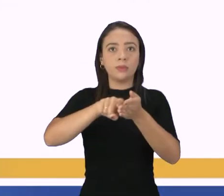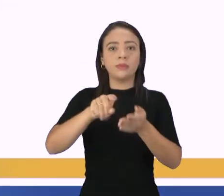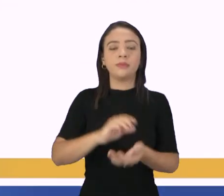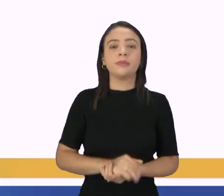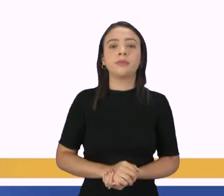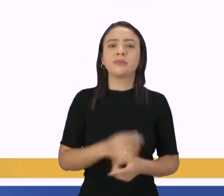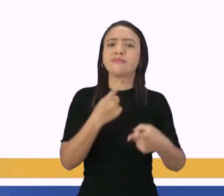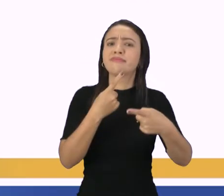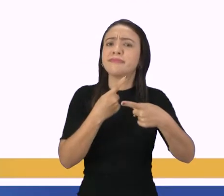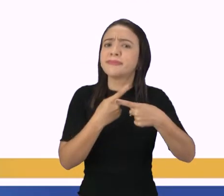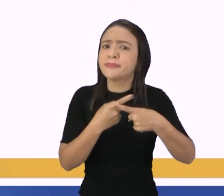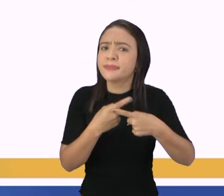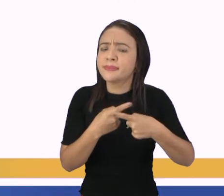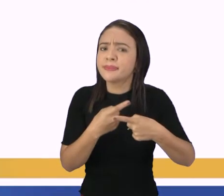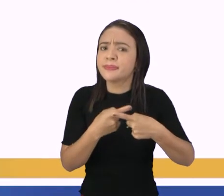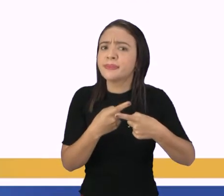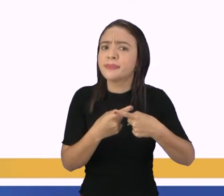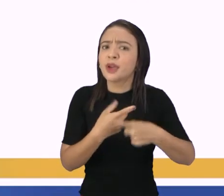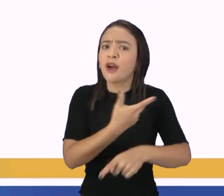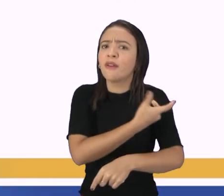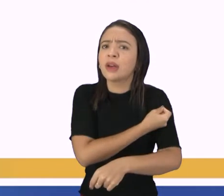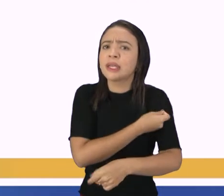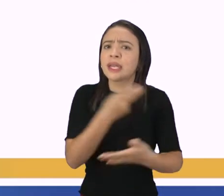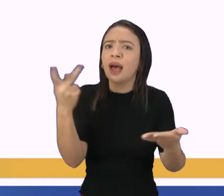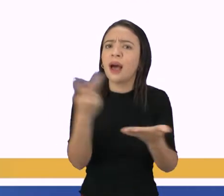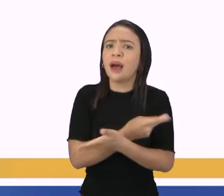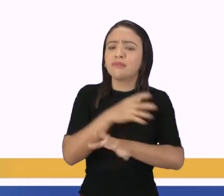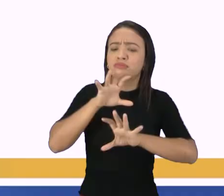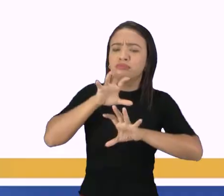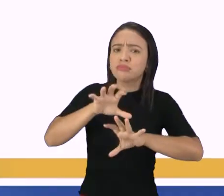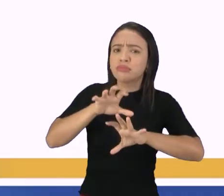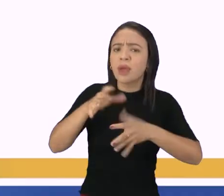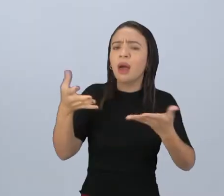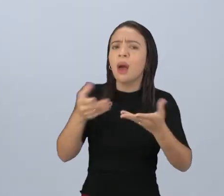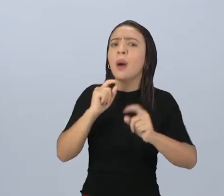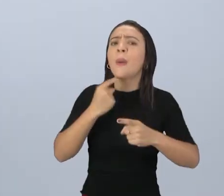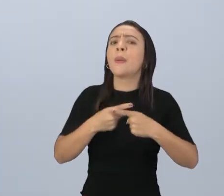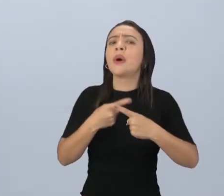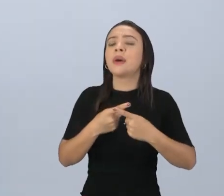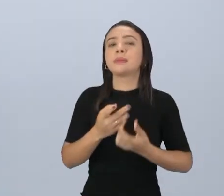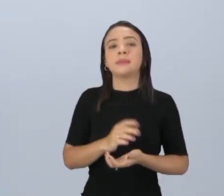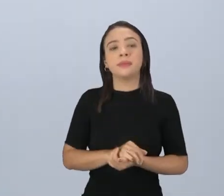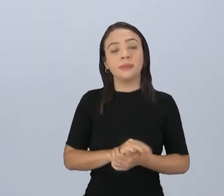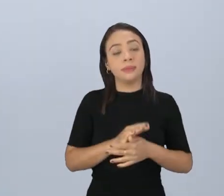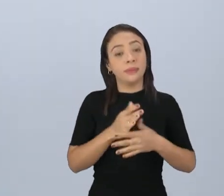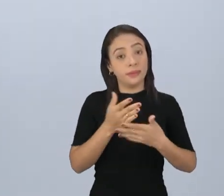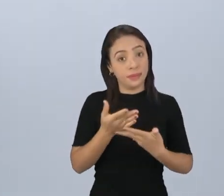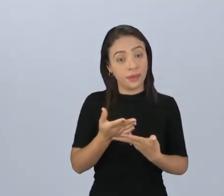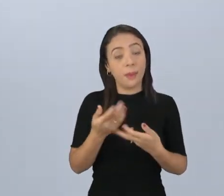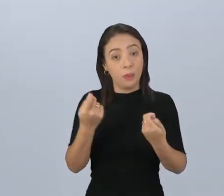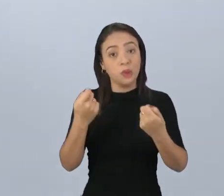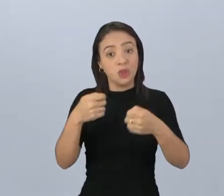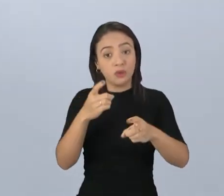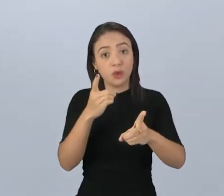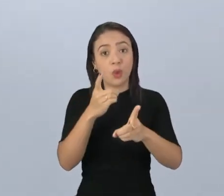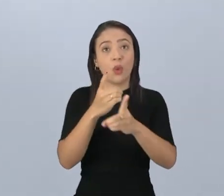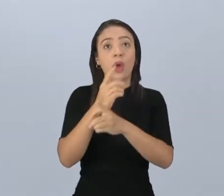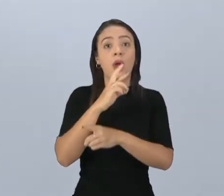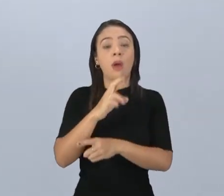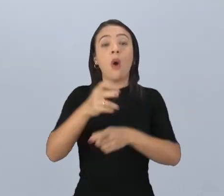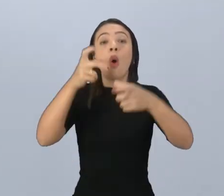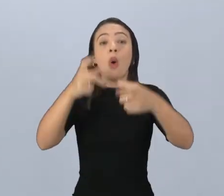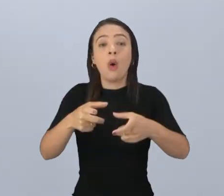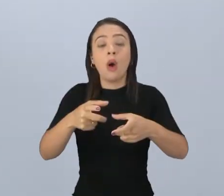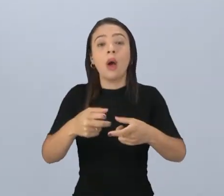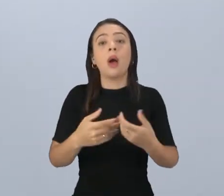Por quê? Por que a vacinação está acontecendo dessa maneira? Essa resposta nós iremos encontrar na fala do secretário